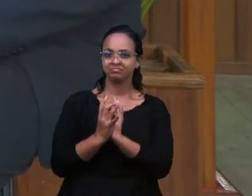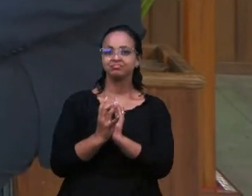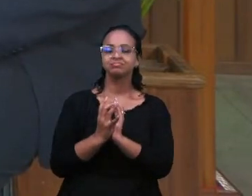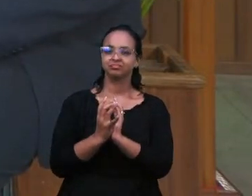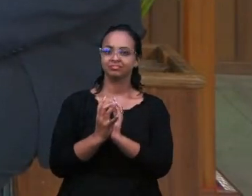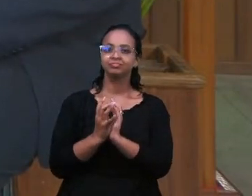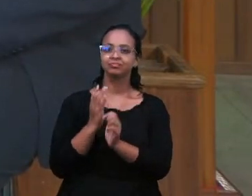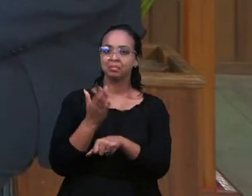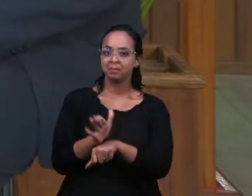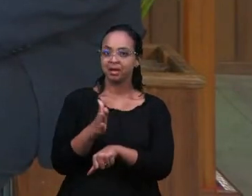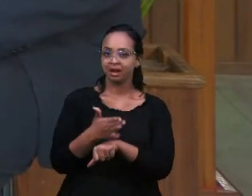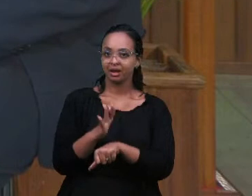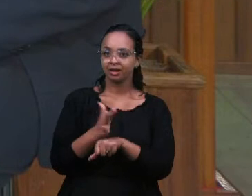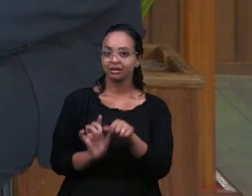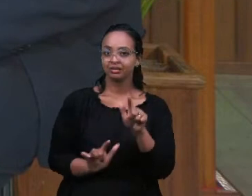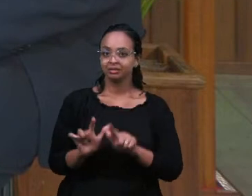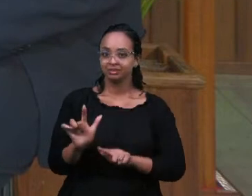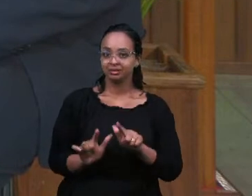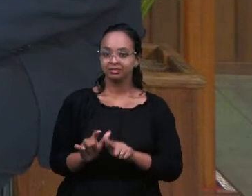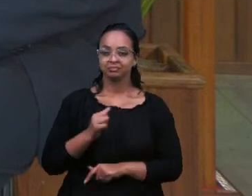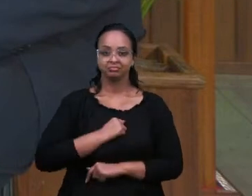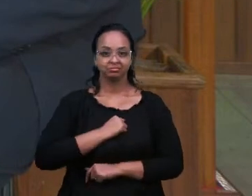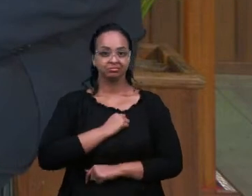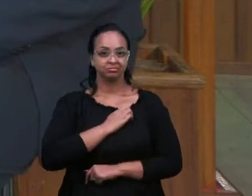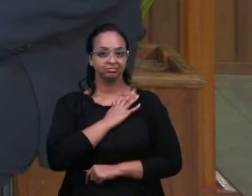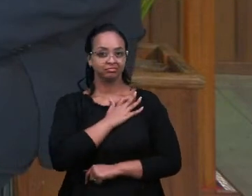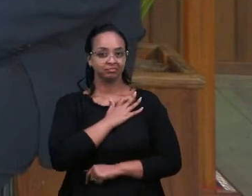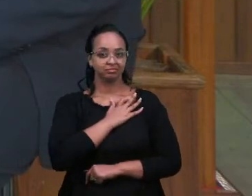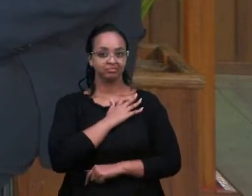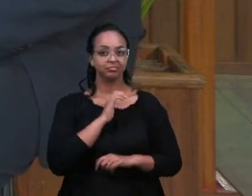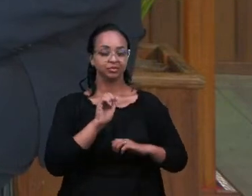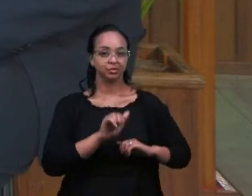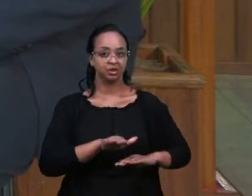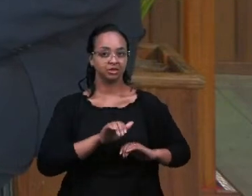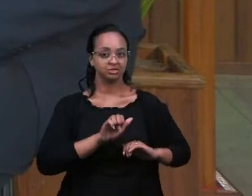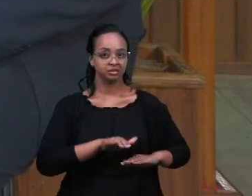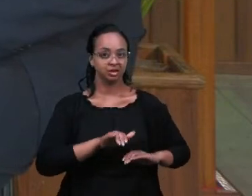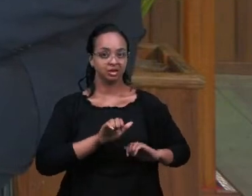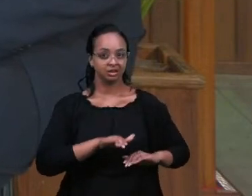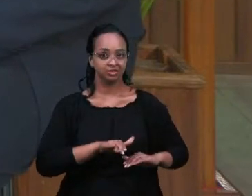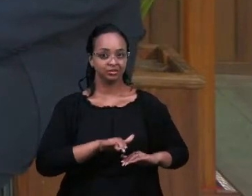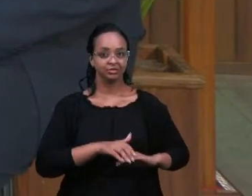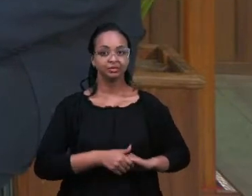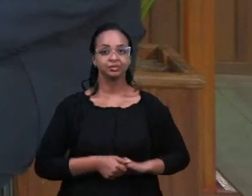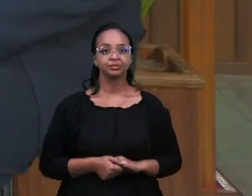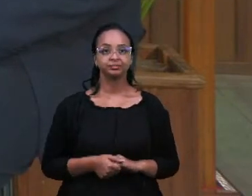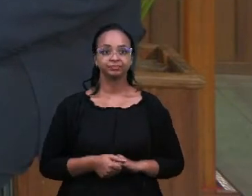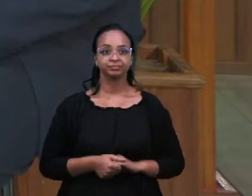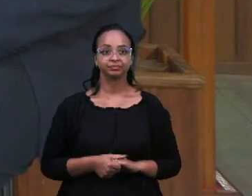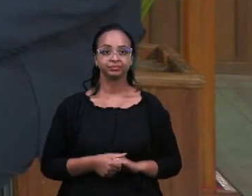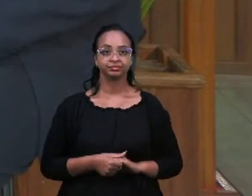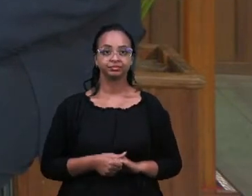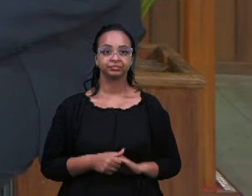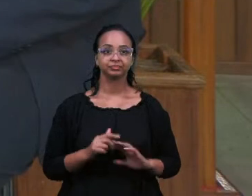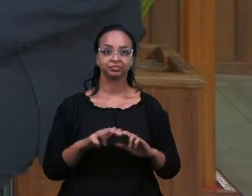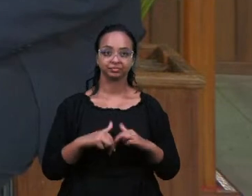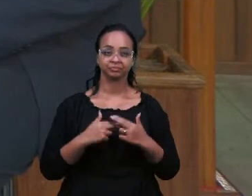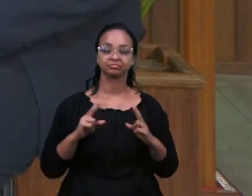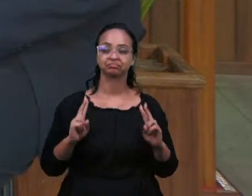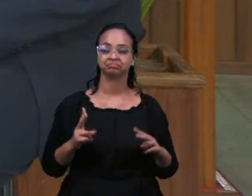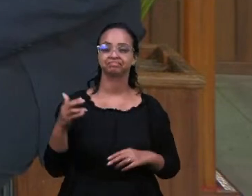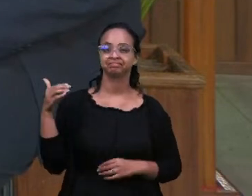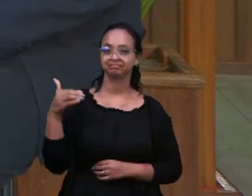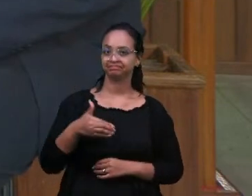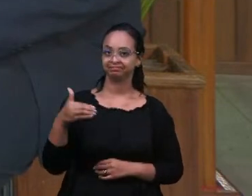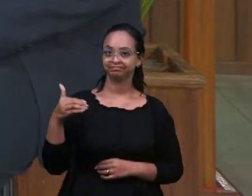essa função nas Forças Armadas e que têm estado juntos nesse período, né, por uma orientação do Senhor, estão sempre juntos aqui. A gente tem tido